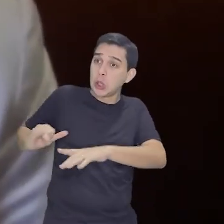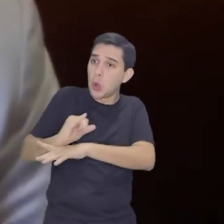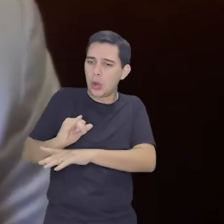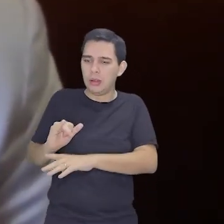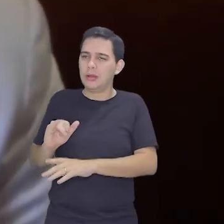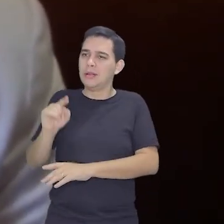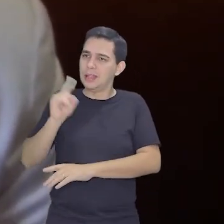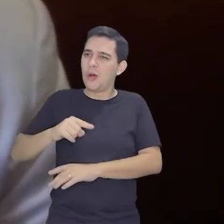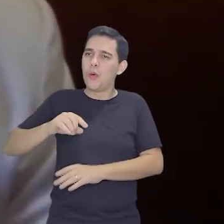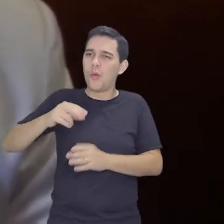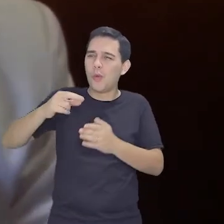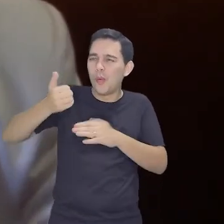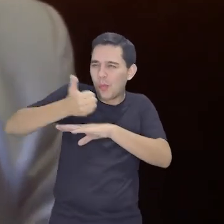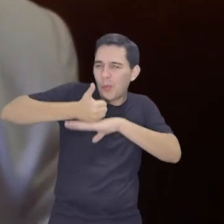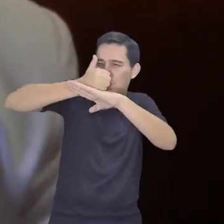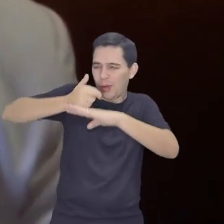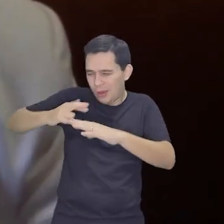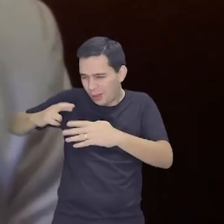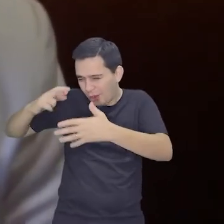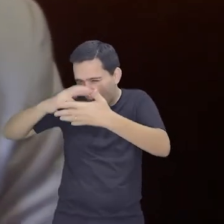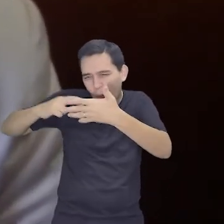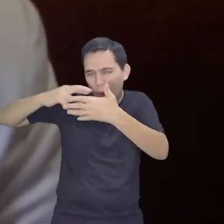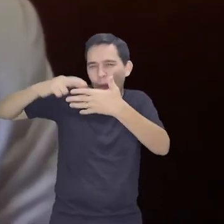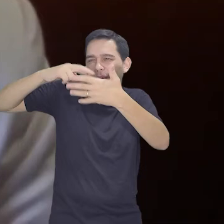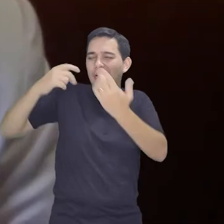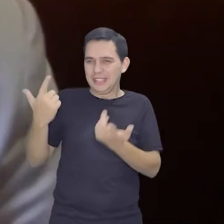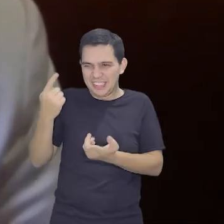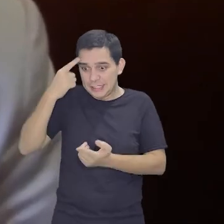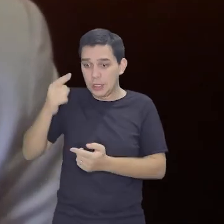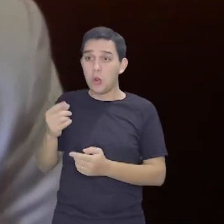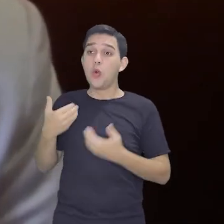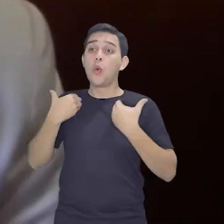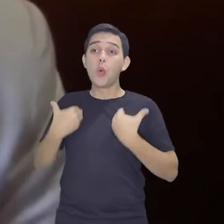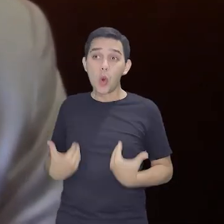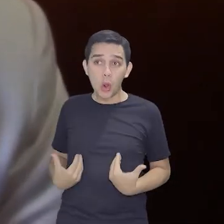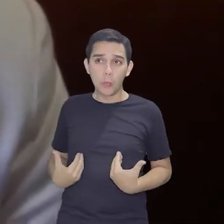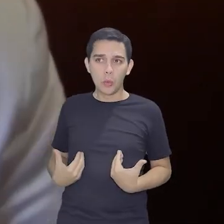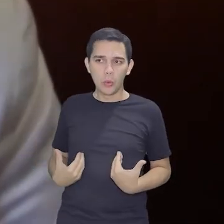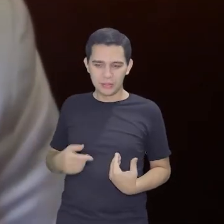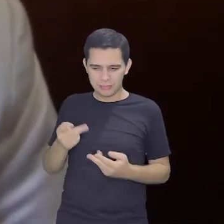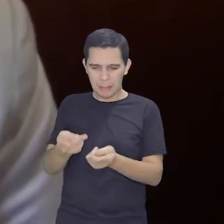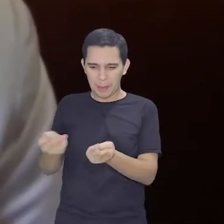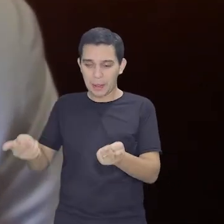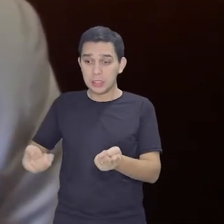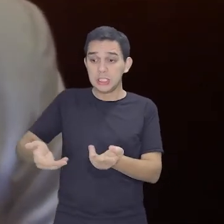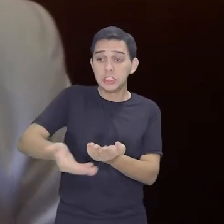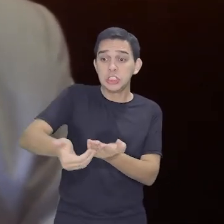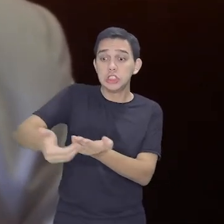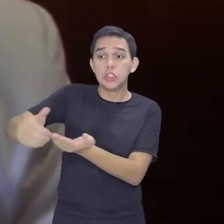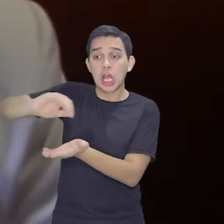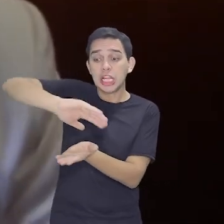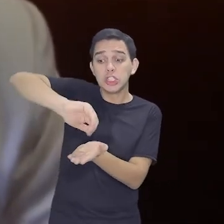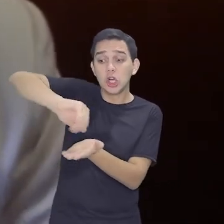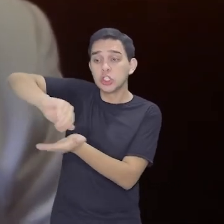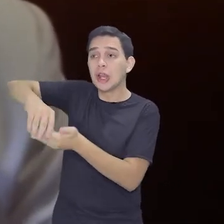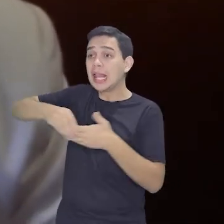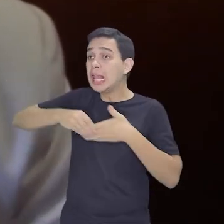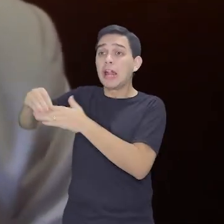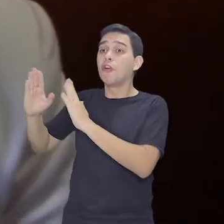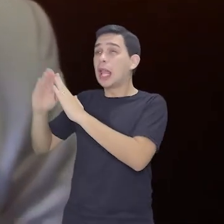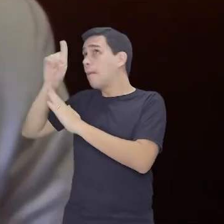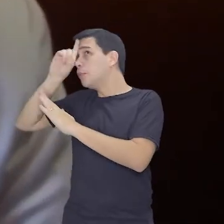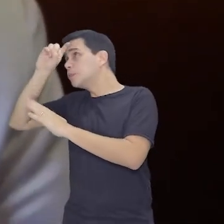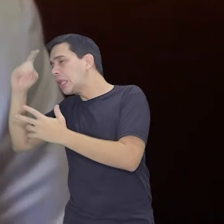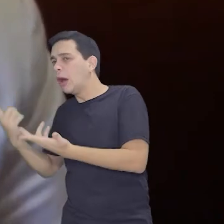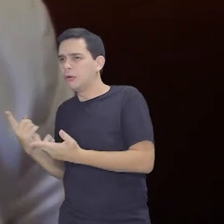se os policiais tinham prejudicado ou não a investigação e se removeram ou não cadáveres a título de socorro